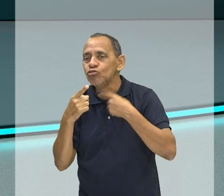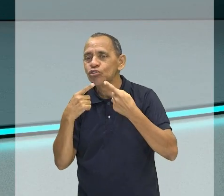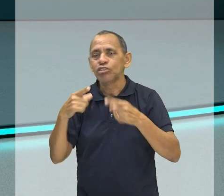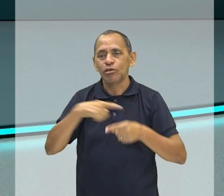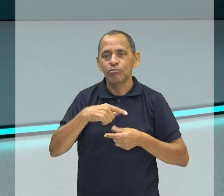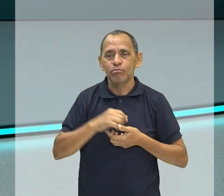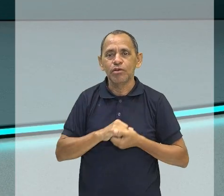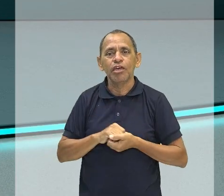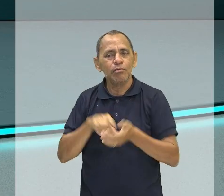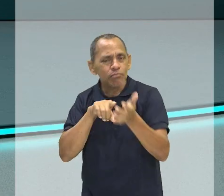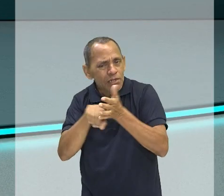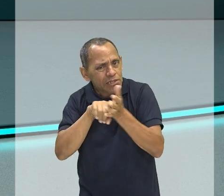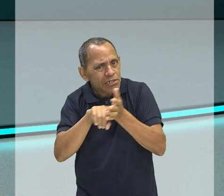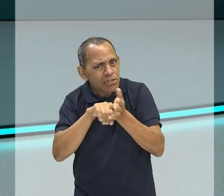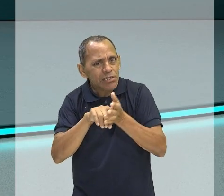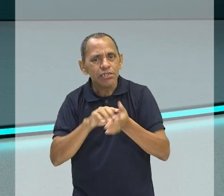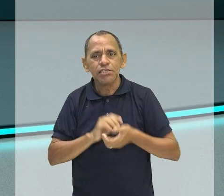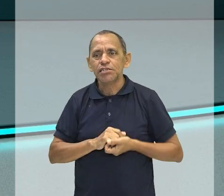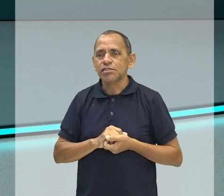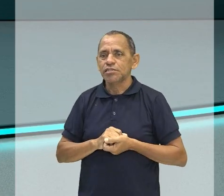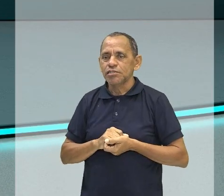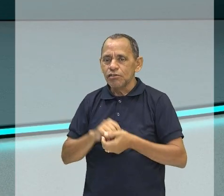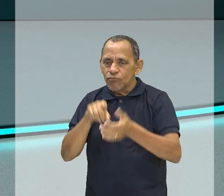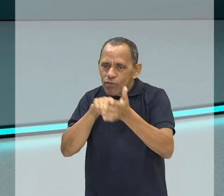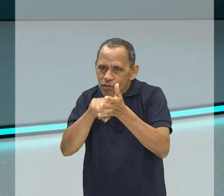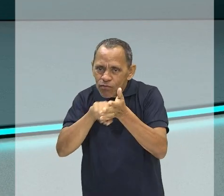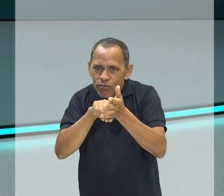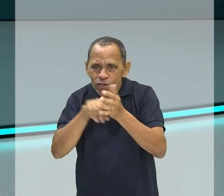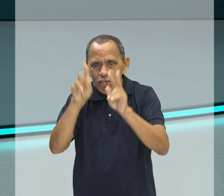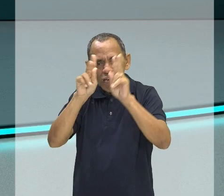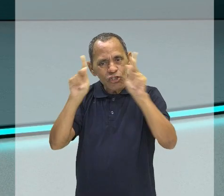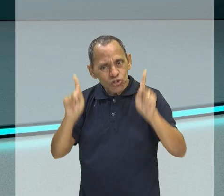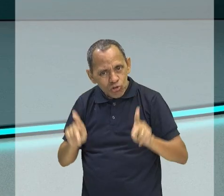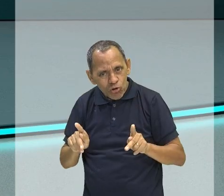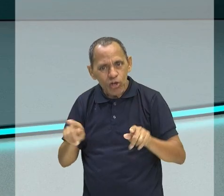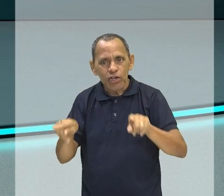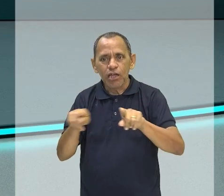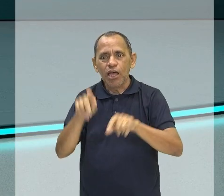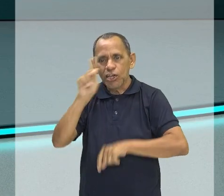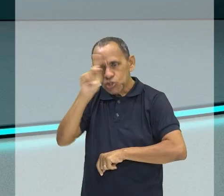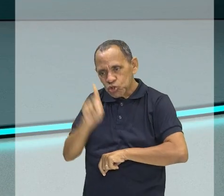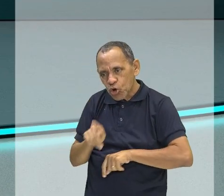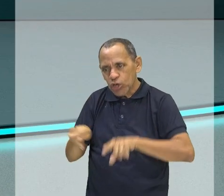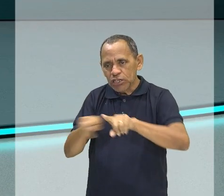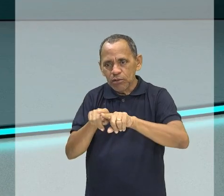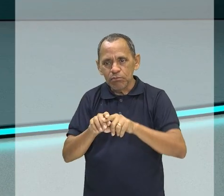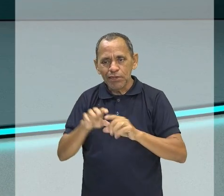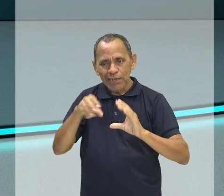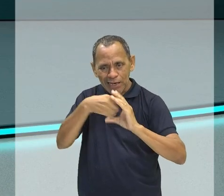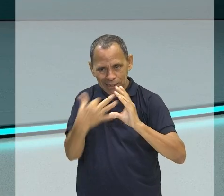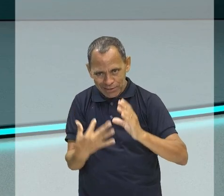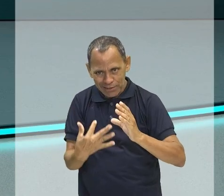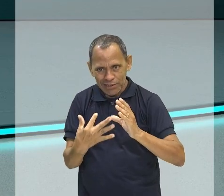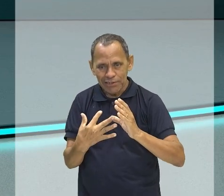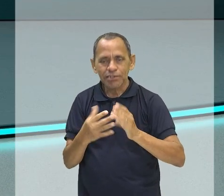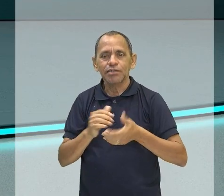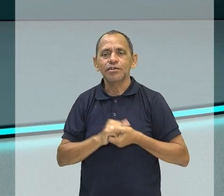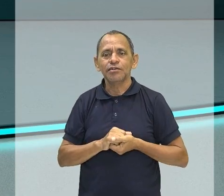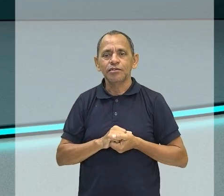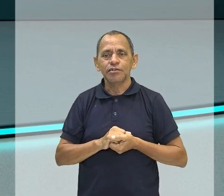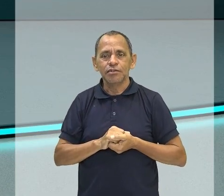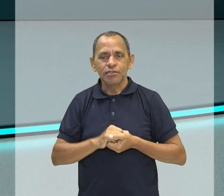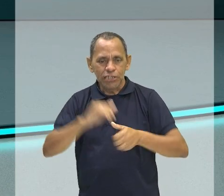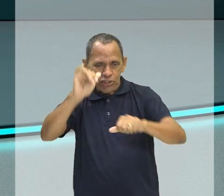pouco mais ali da sua história, das suas características, dos golpes, né? Eu sei que vocês devem